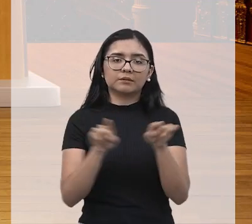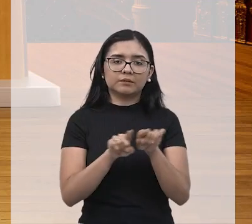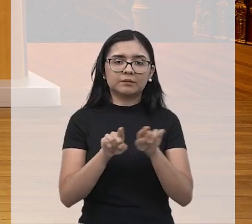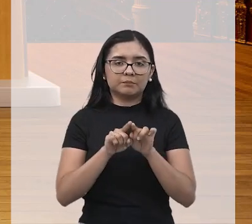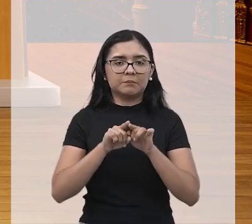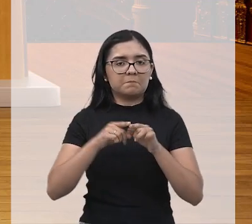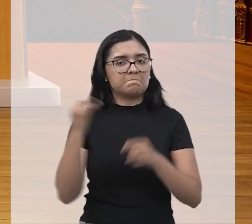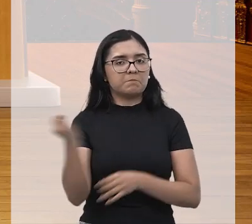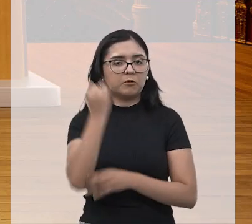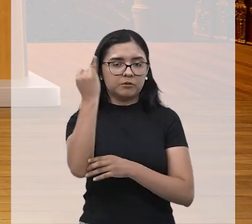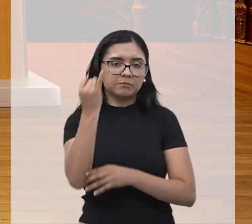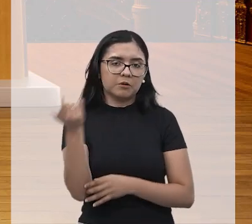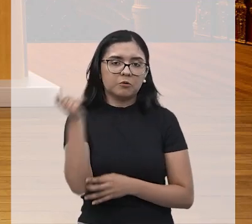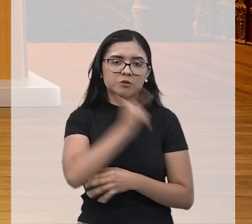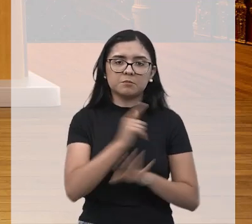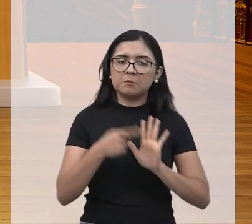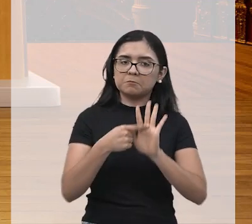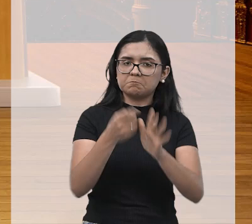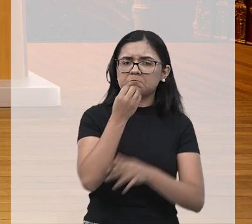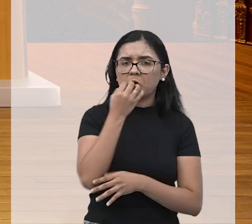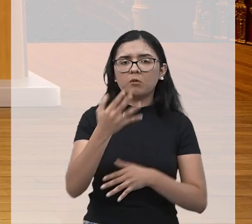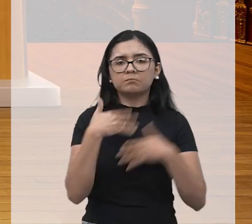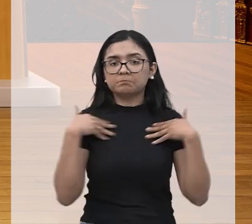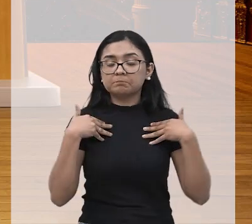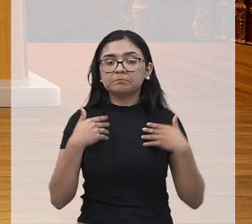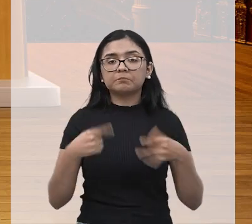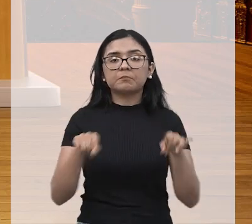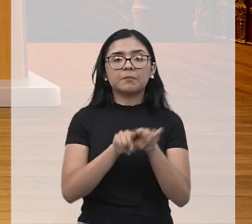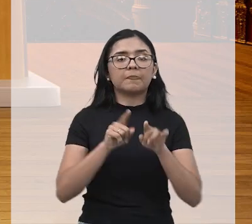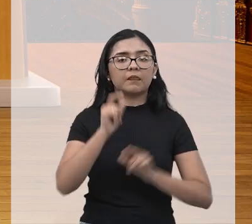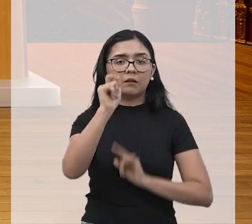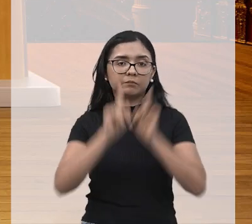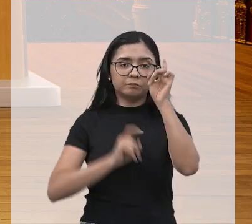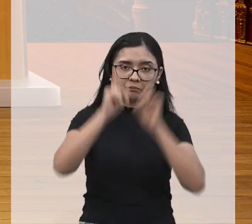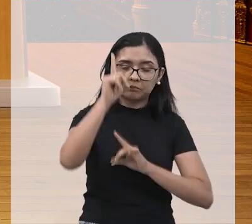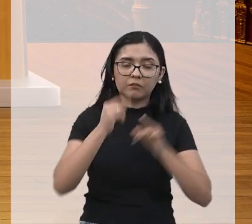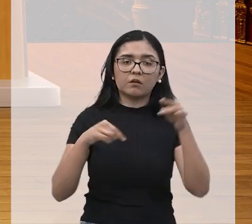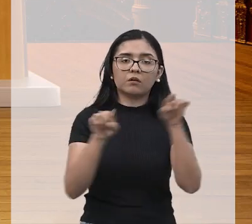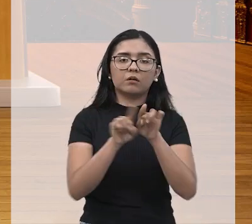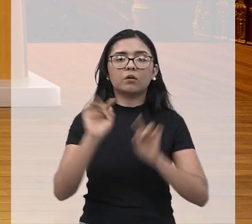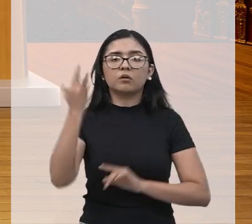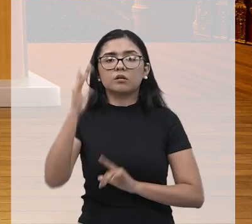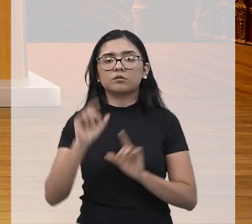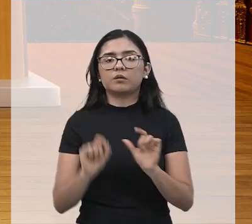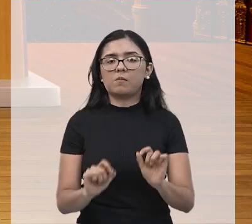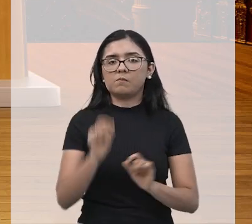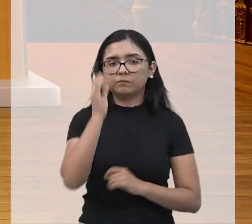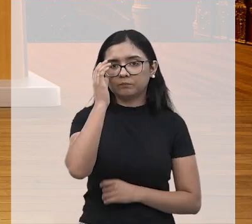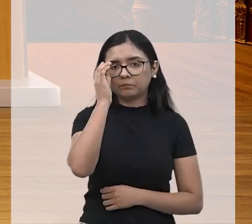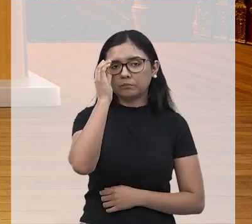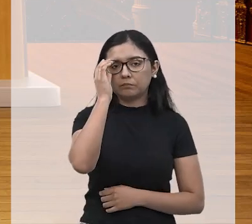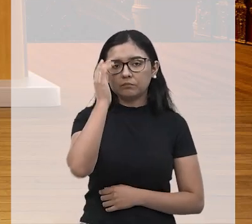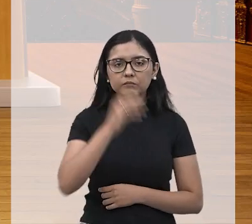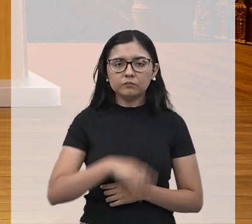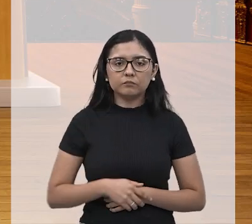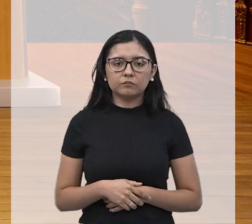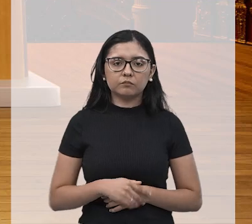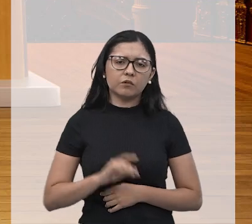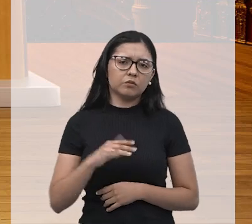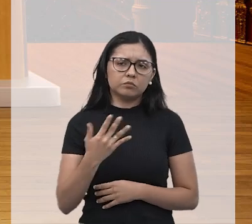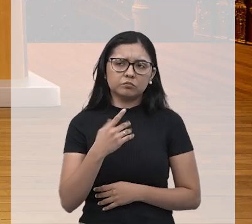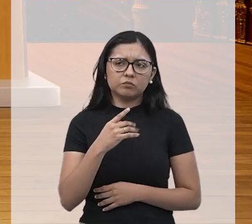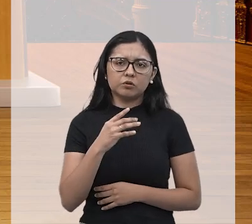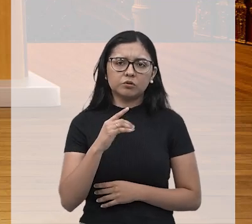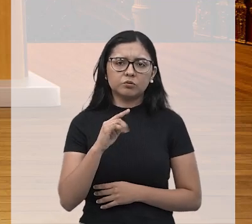cênica aconteça de uma forma agradável. A expressão acontece muito mais pelo quando nos conhecemos,